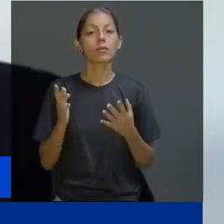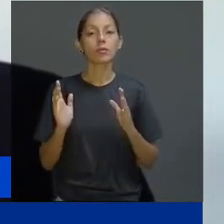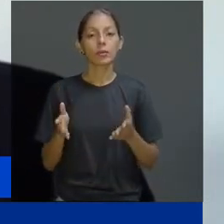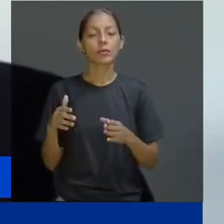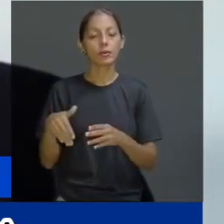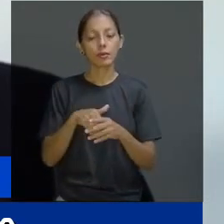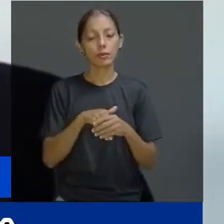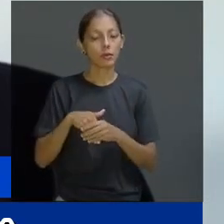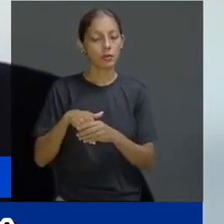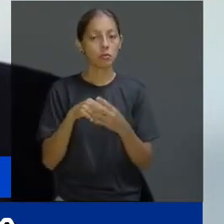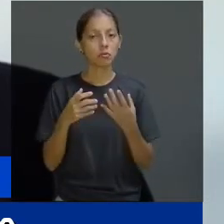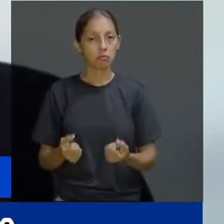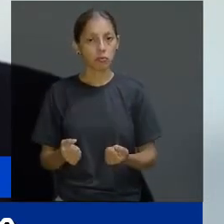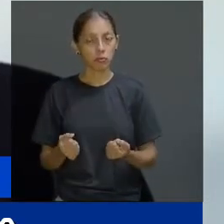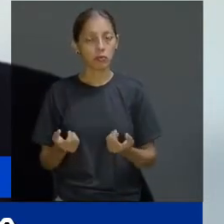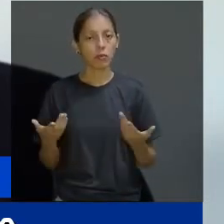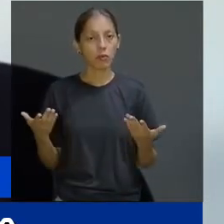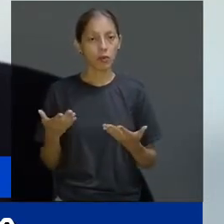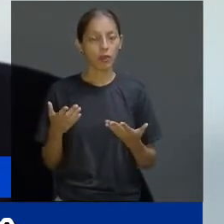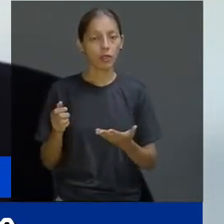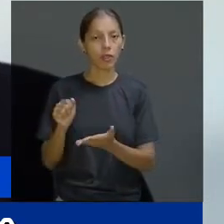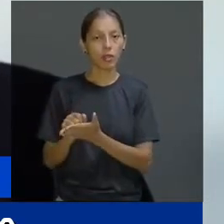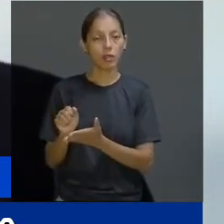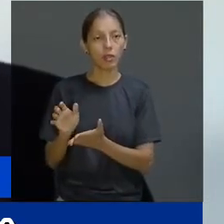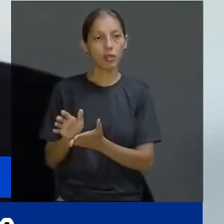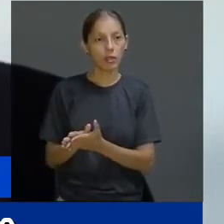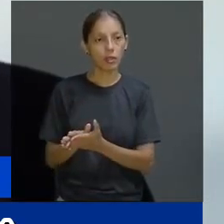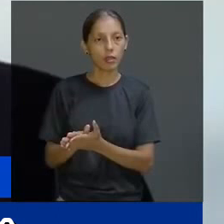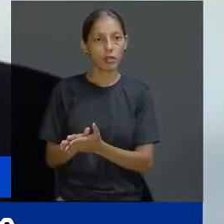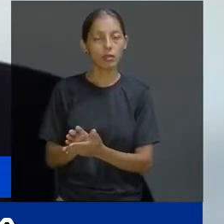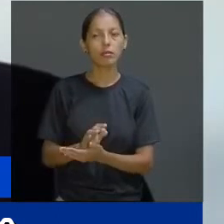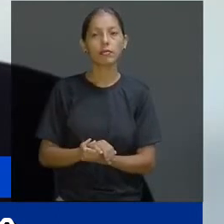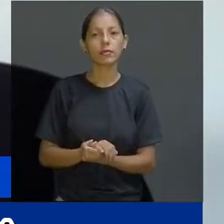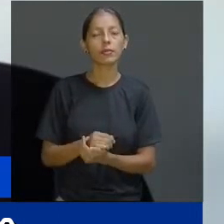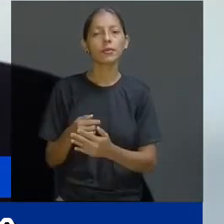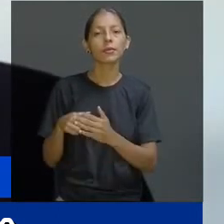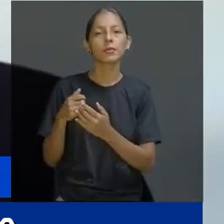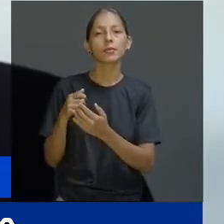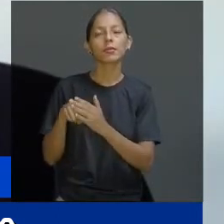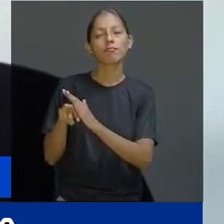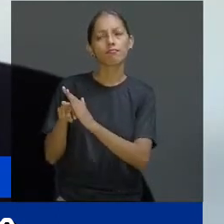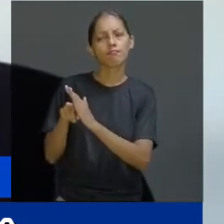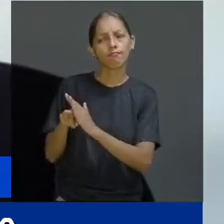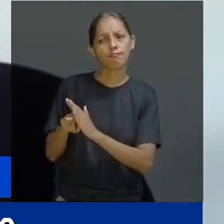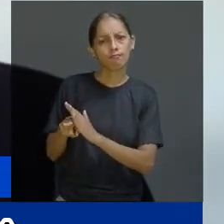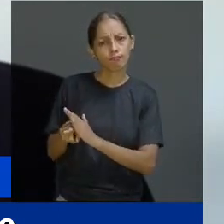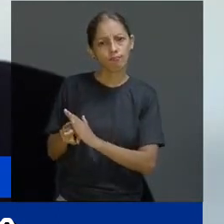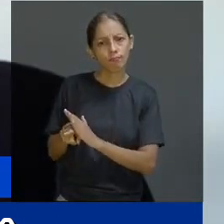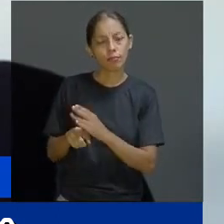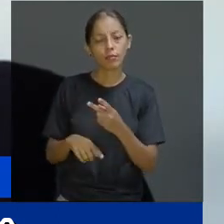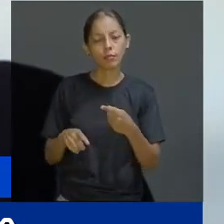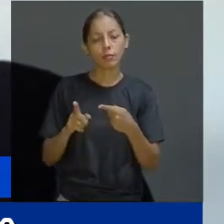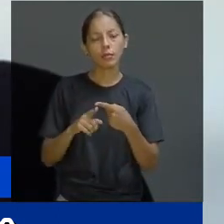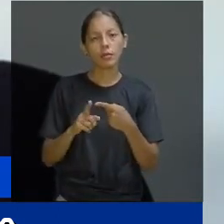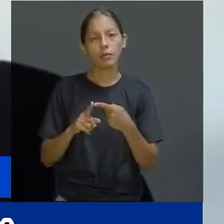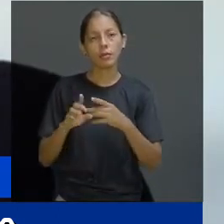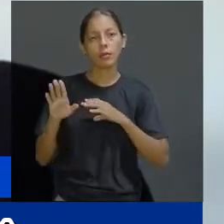ações. Aplicou-se a sanção de inelegibilidade às investigadas Edna Alzier